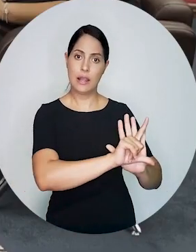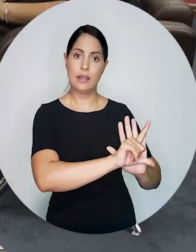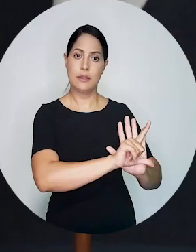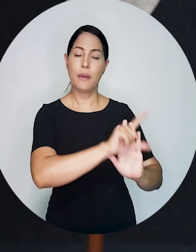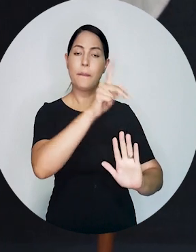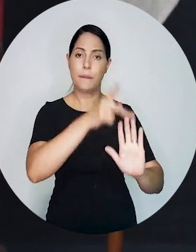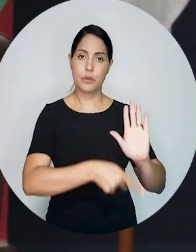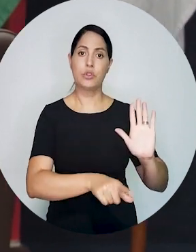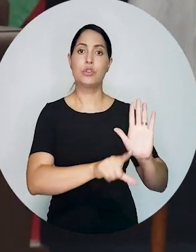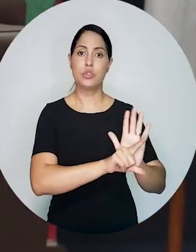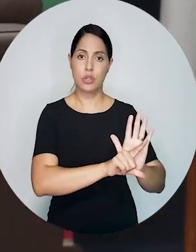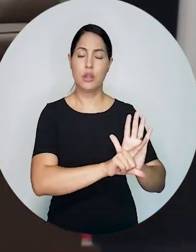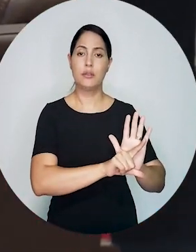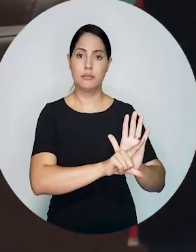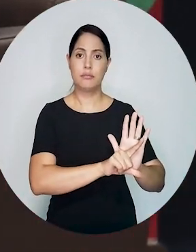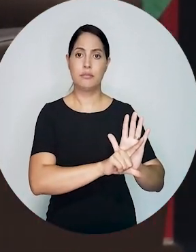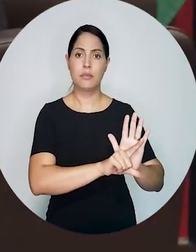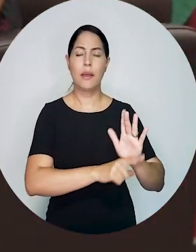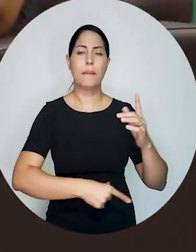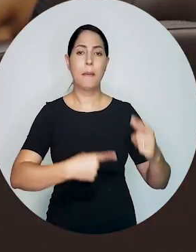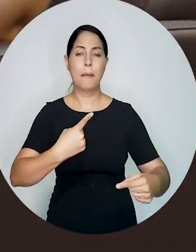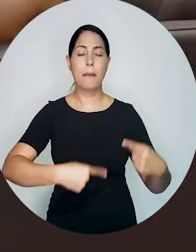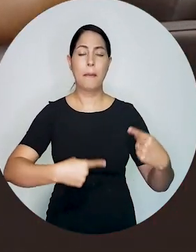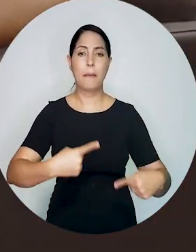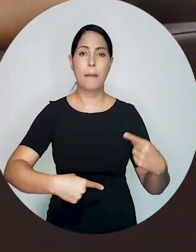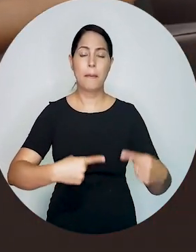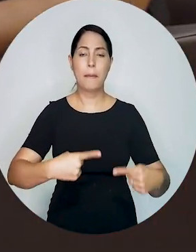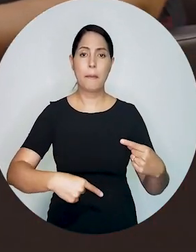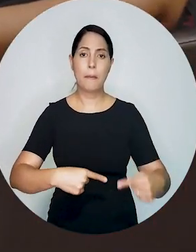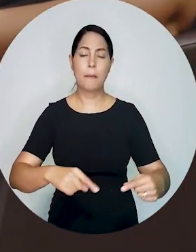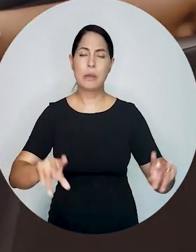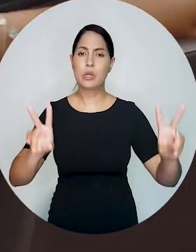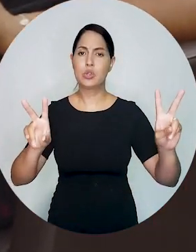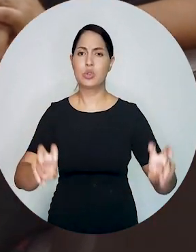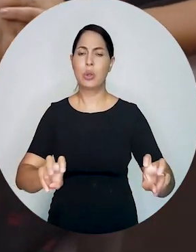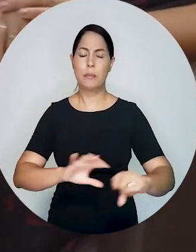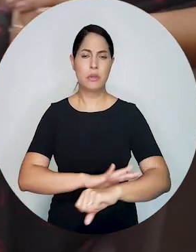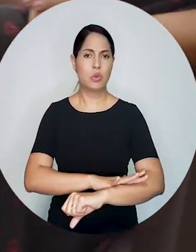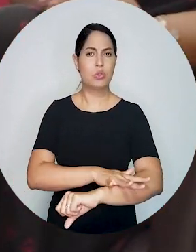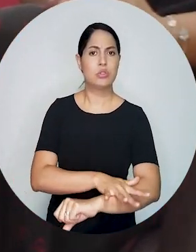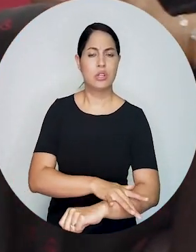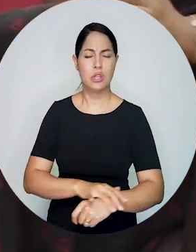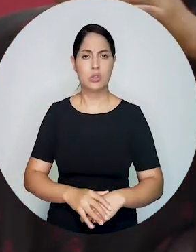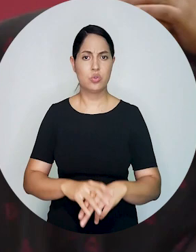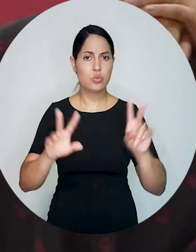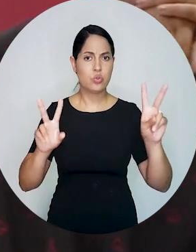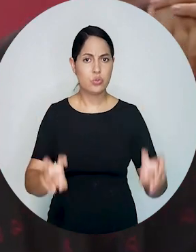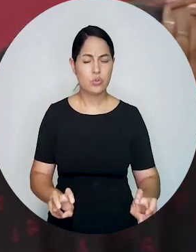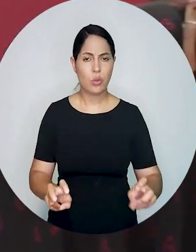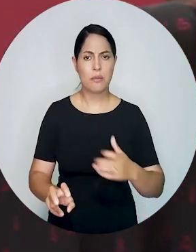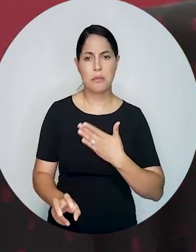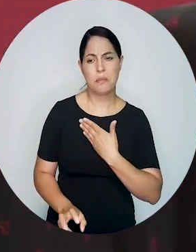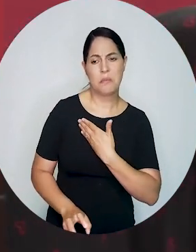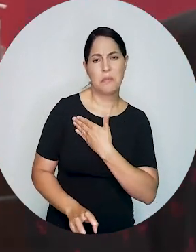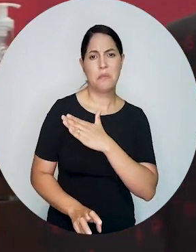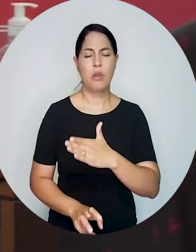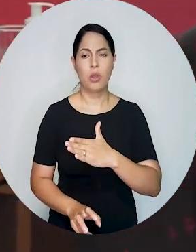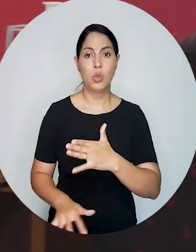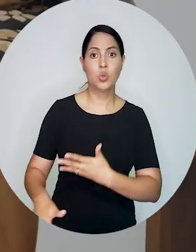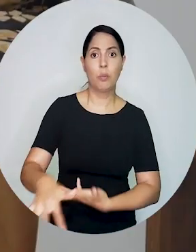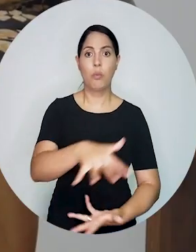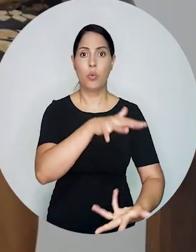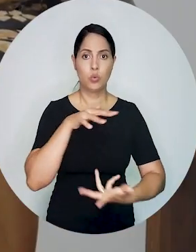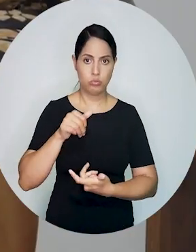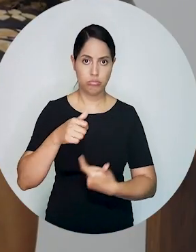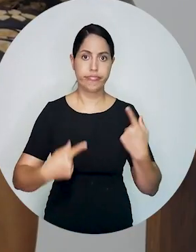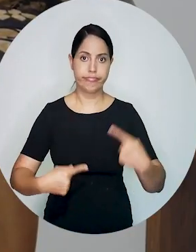em um projeto de leis, uma lei para se discutir a questão do preconceito e da discriminação ao redor do mundo.